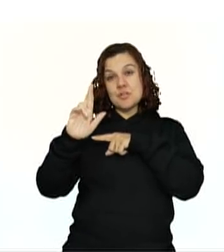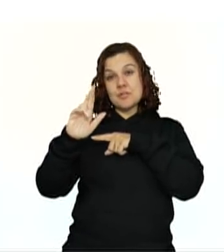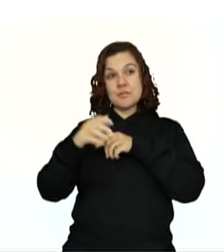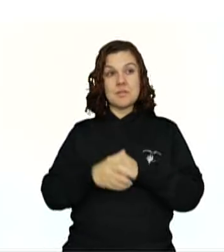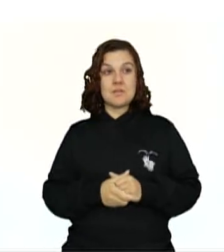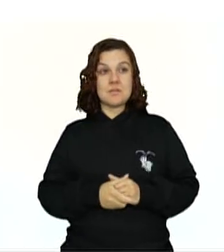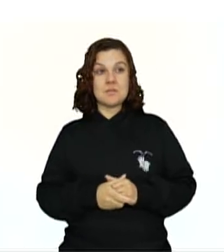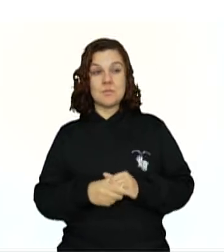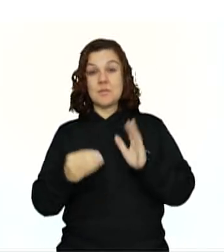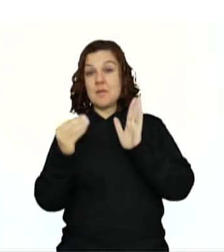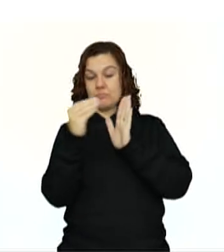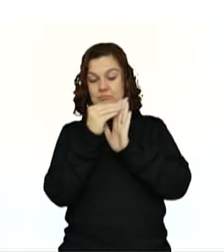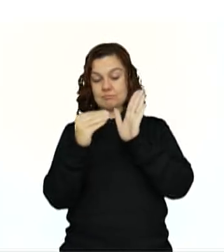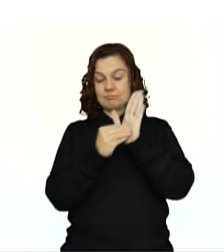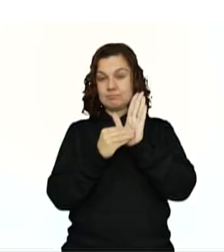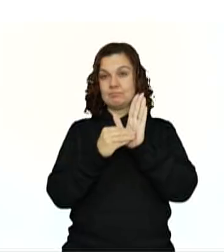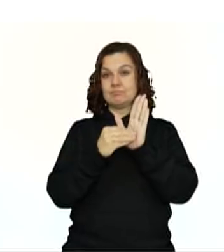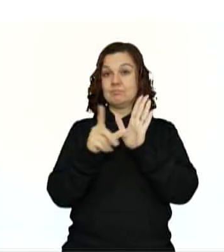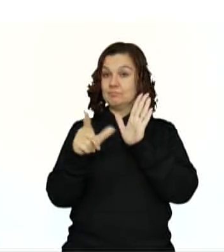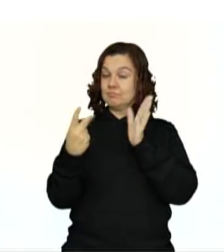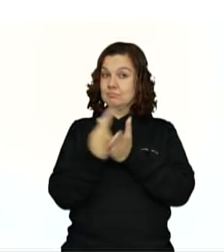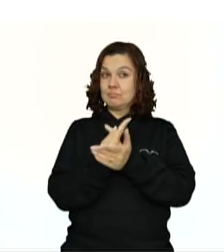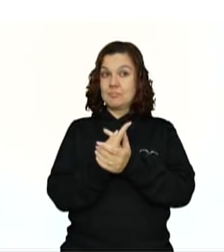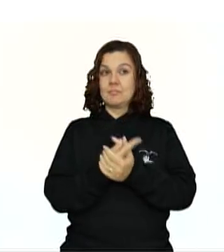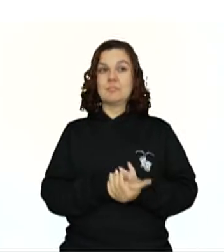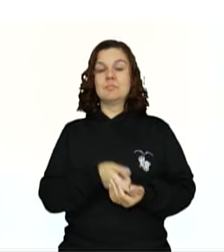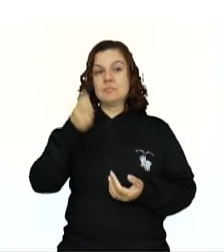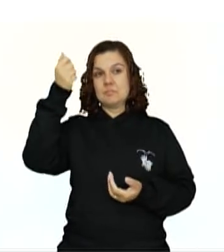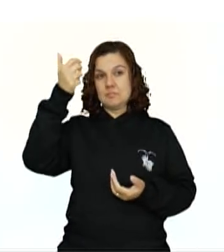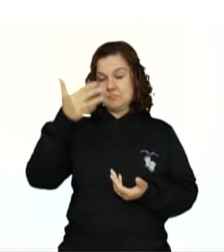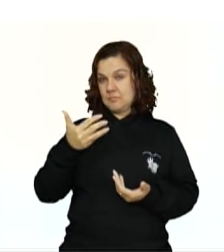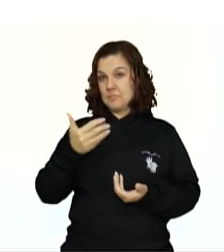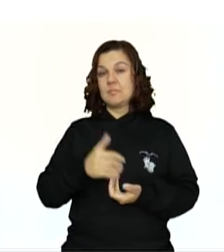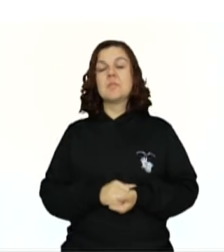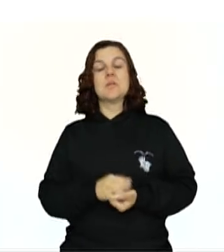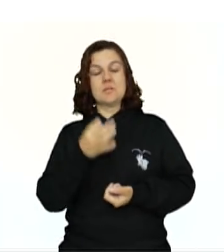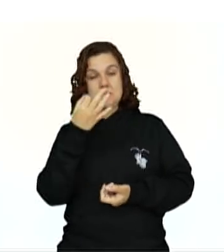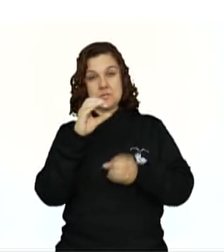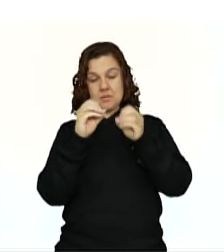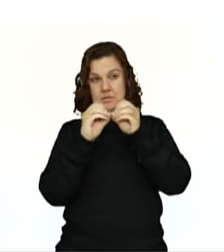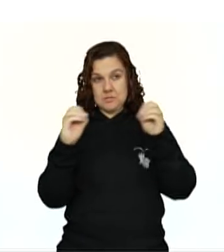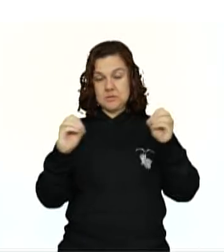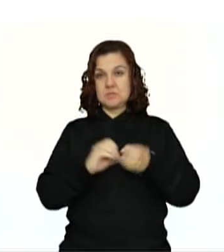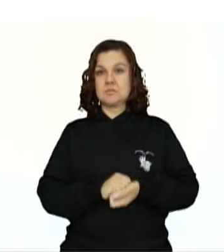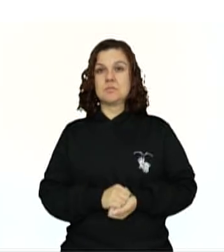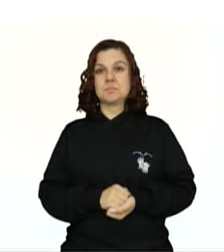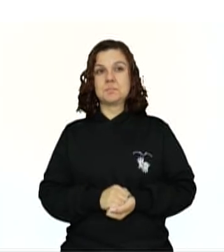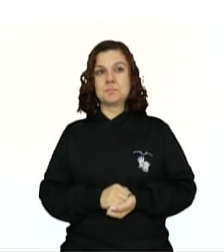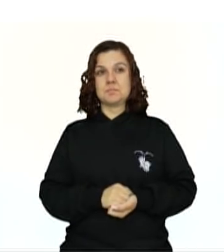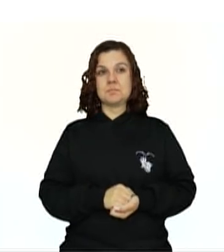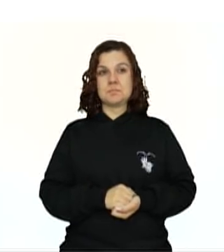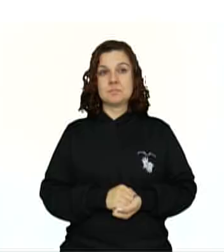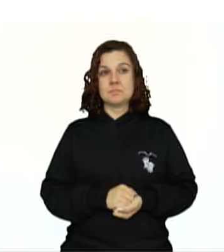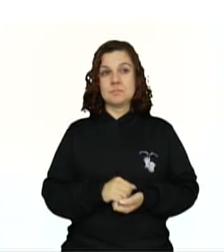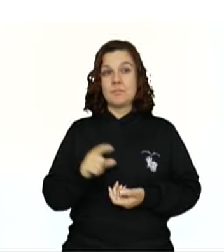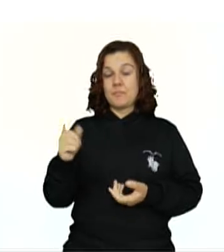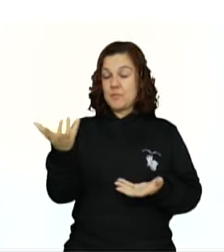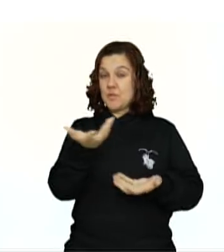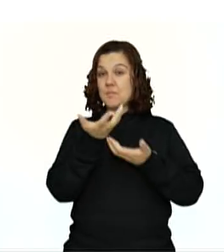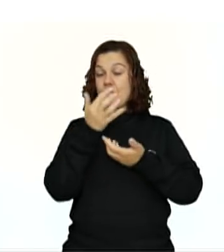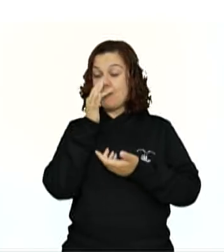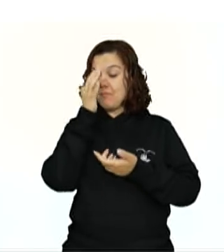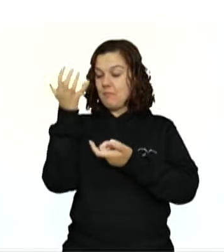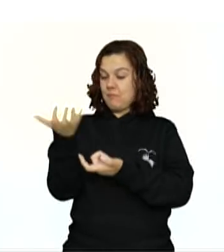de infração. E as demais orações, que é a primeira, letra A,